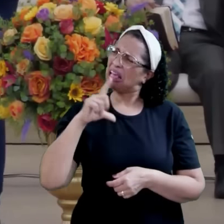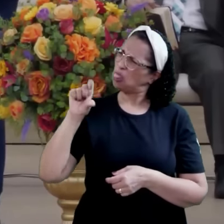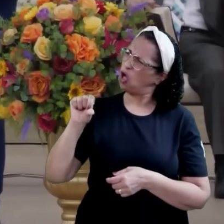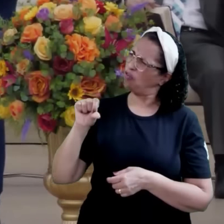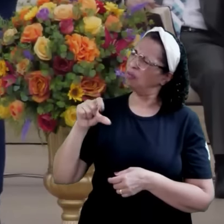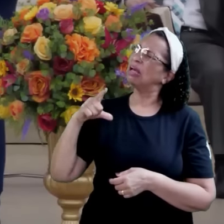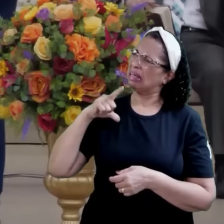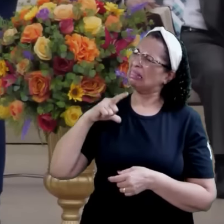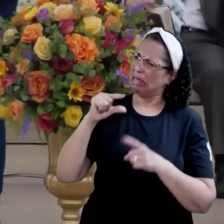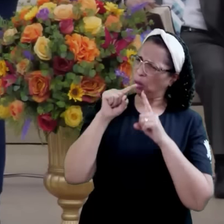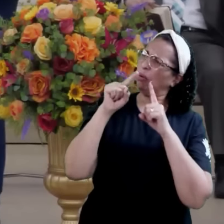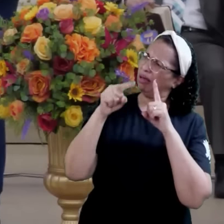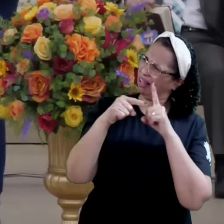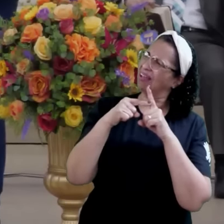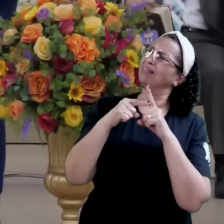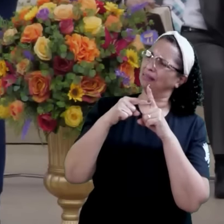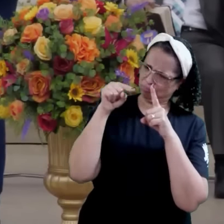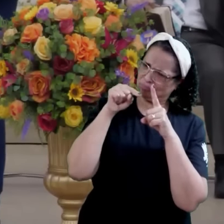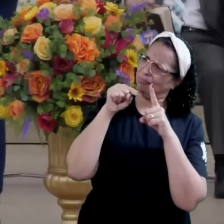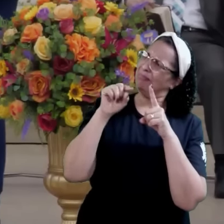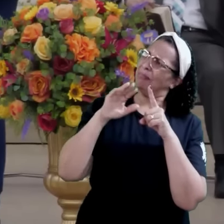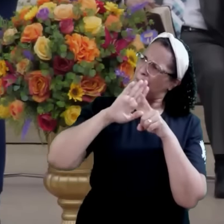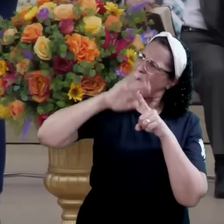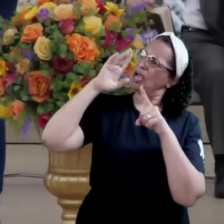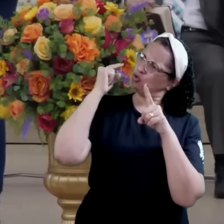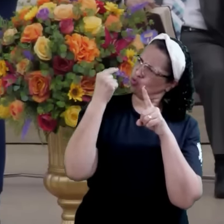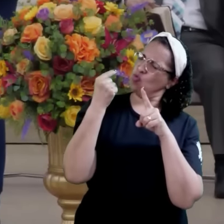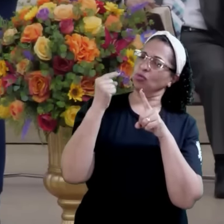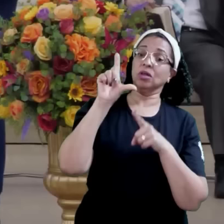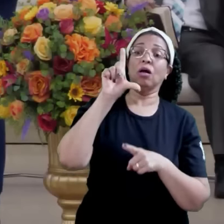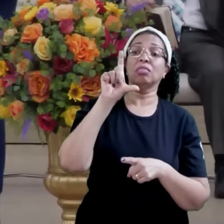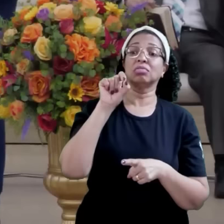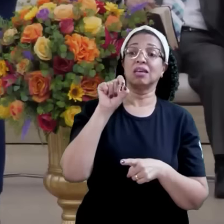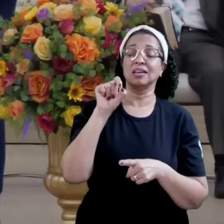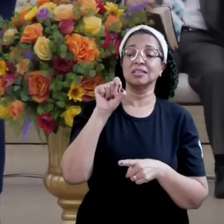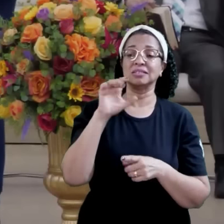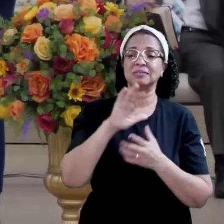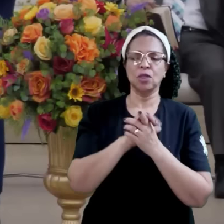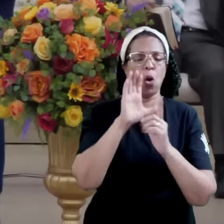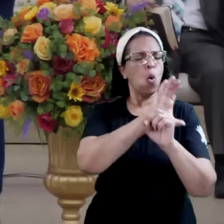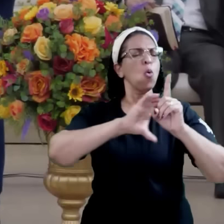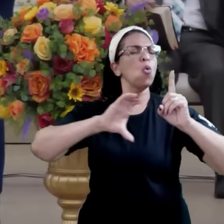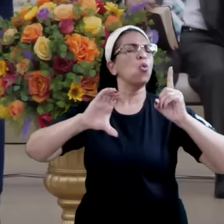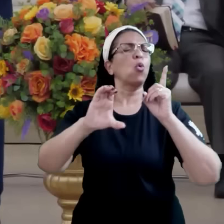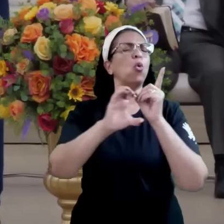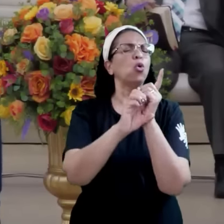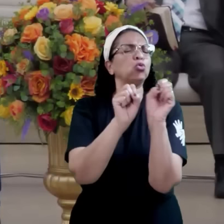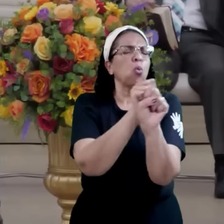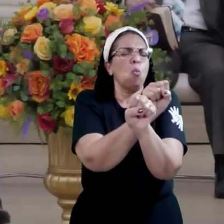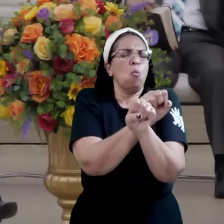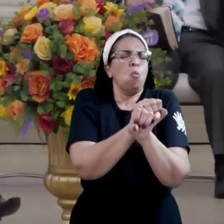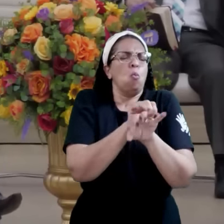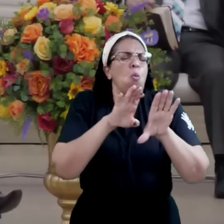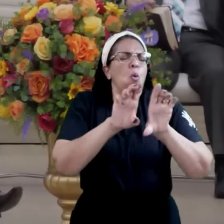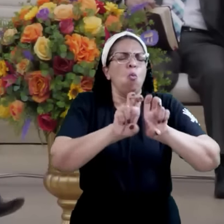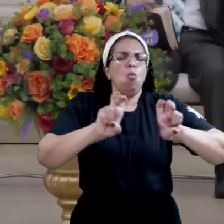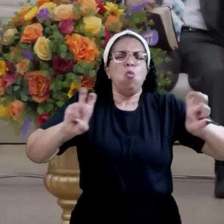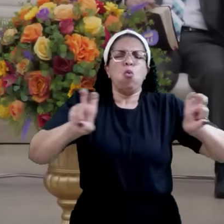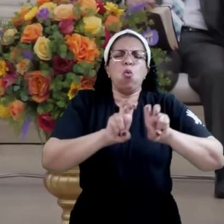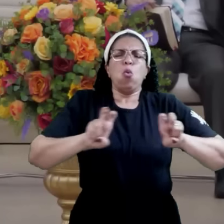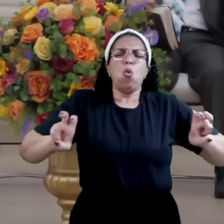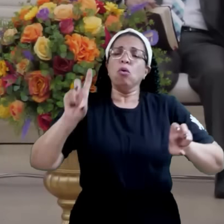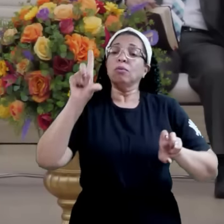estou diante do altar mas tinha culto que tinha 10 pessoas aparecia 1000 Pentecoste aí eu fiquei preocupado